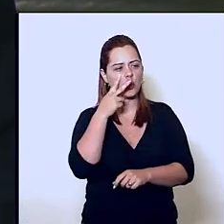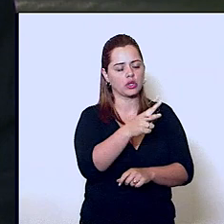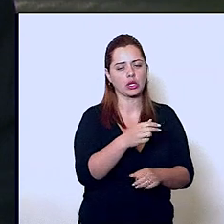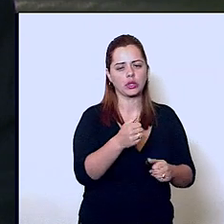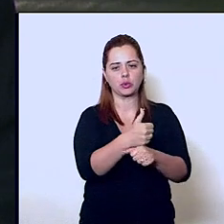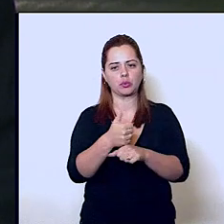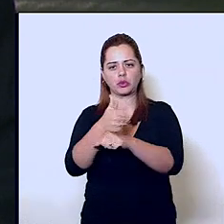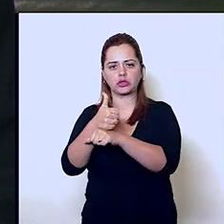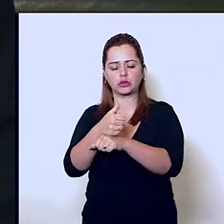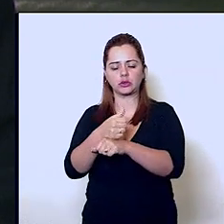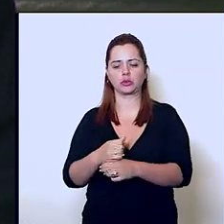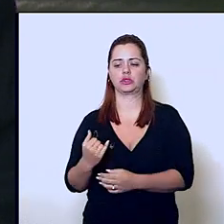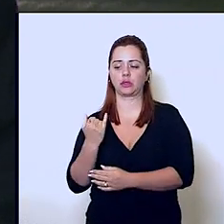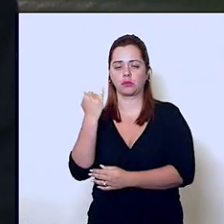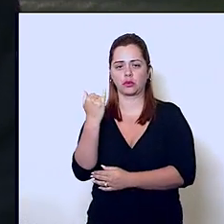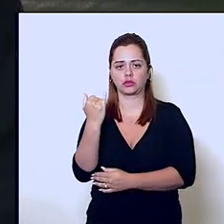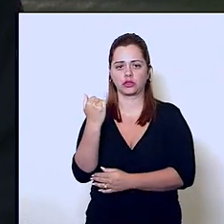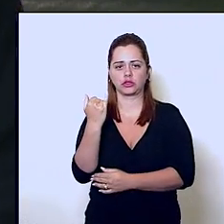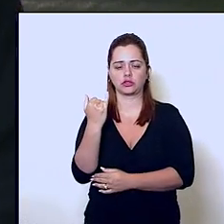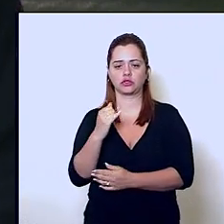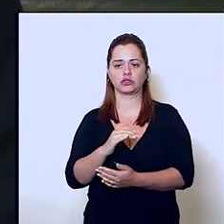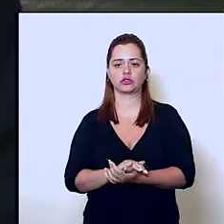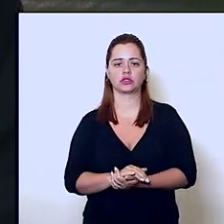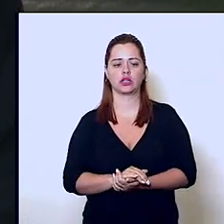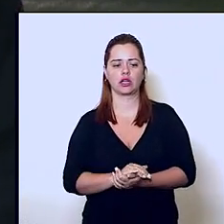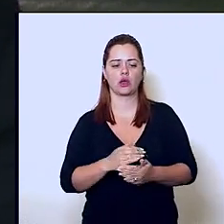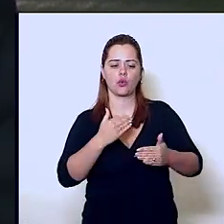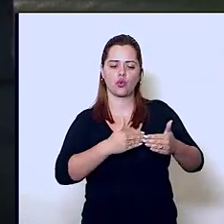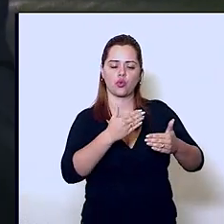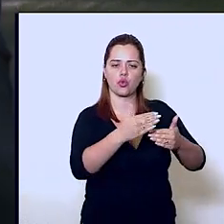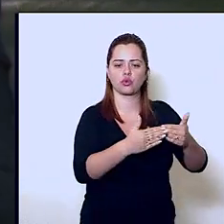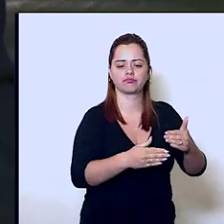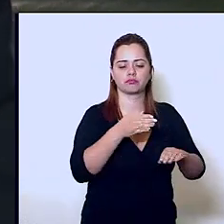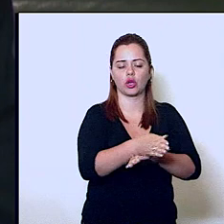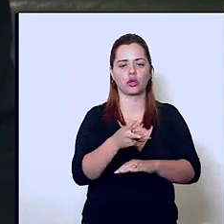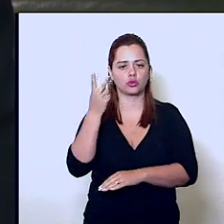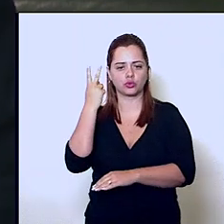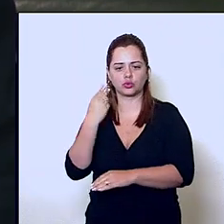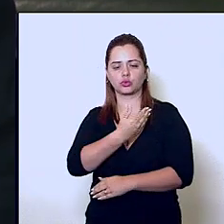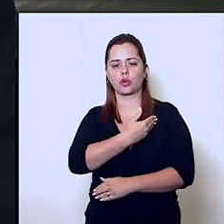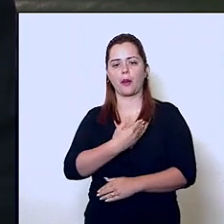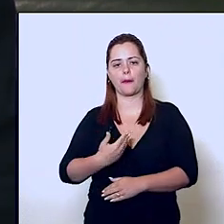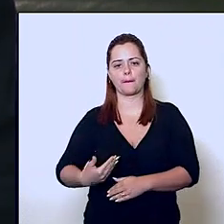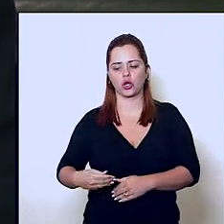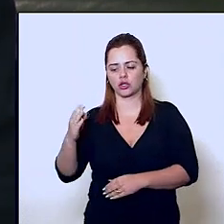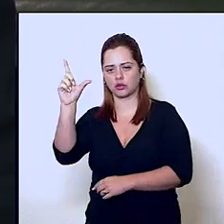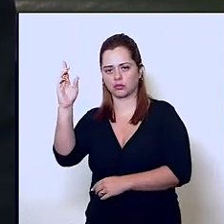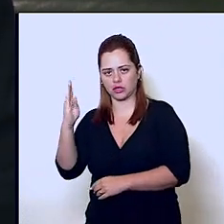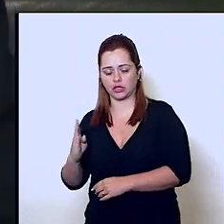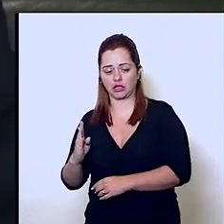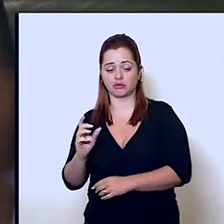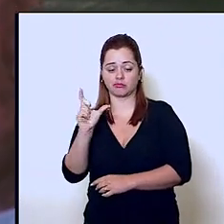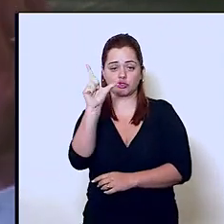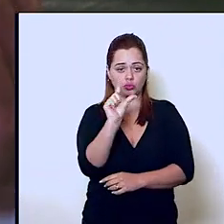que são carreadas dentro da história pública brasileira, né, diminuindo, né, os episódios,